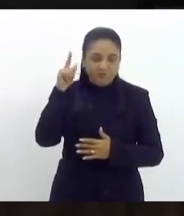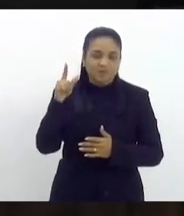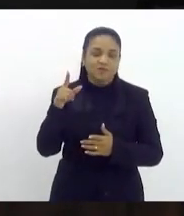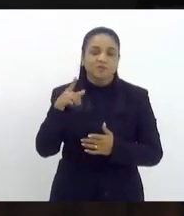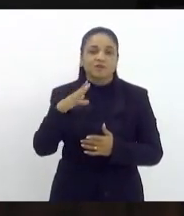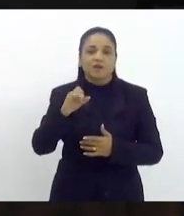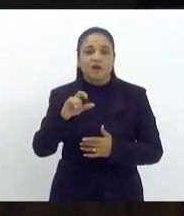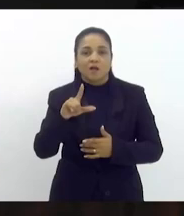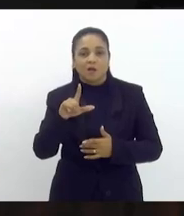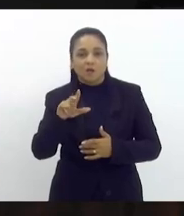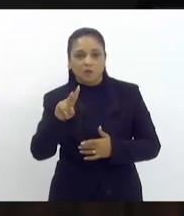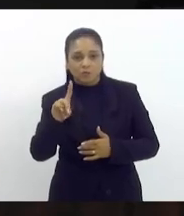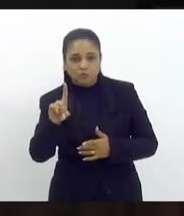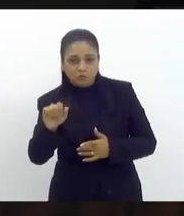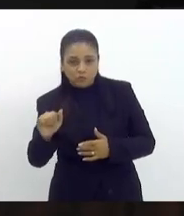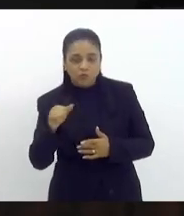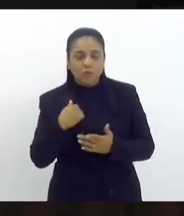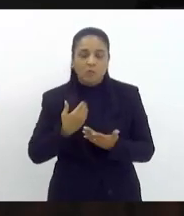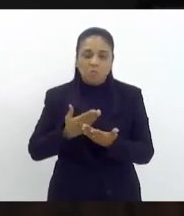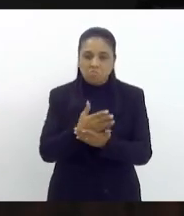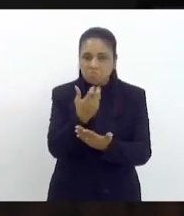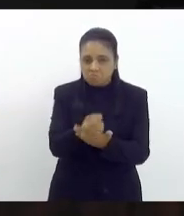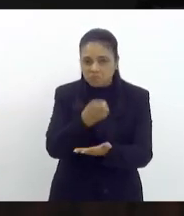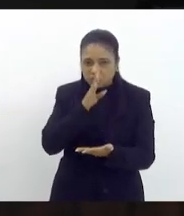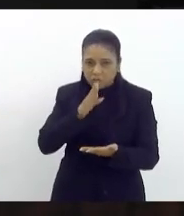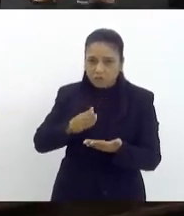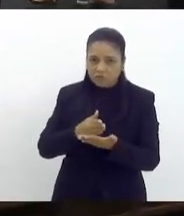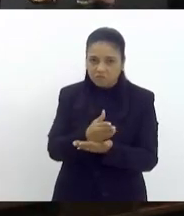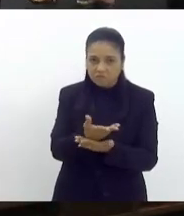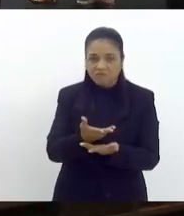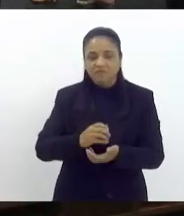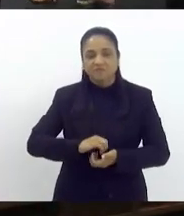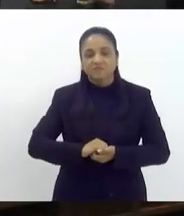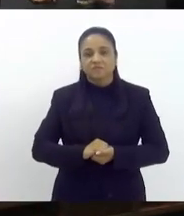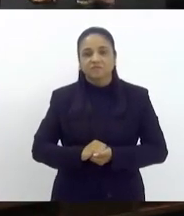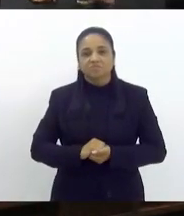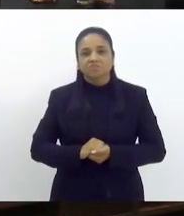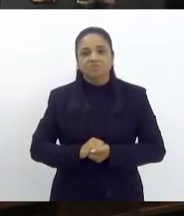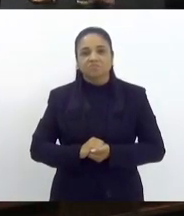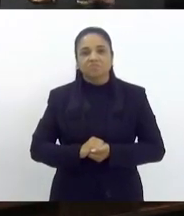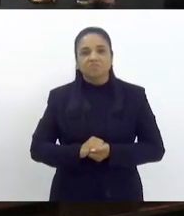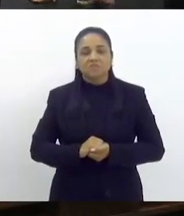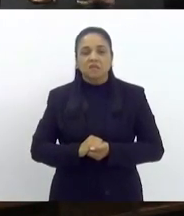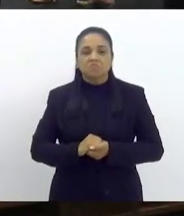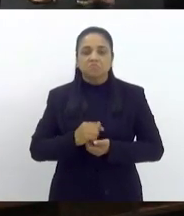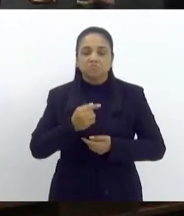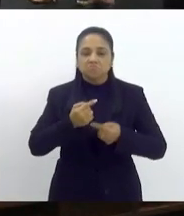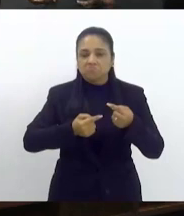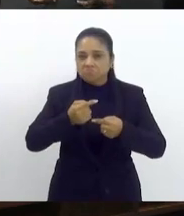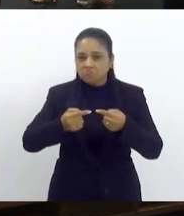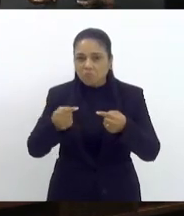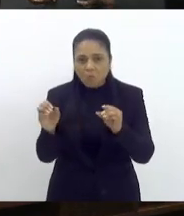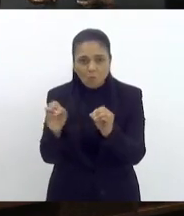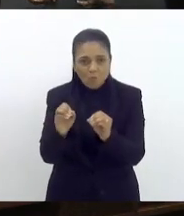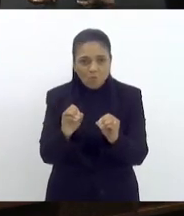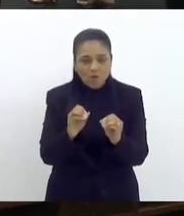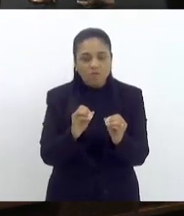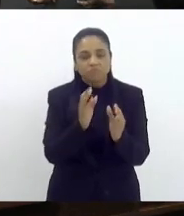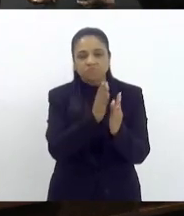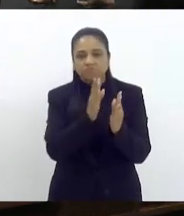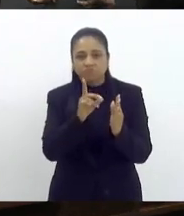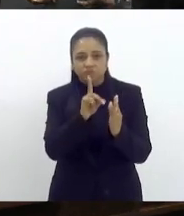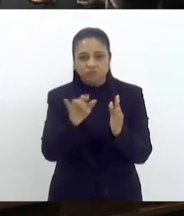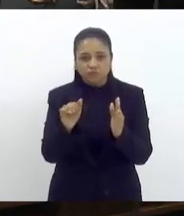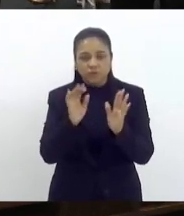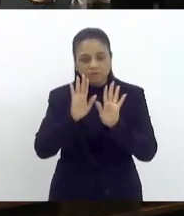que aprovam permaneçam como estão aprovado nada mais havendo a tratar na ordem do dia está encerrada a